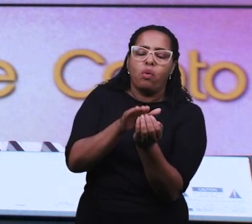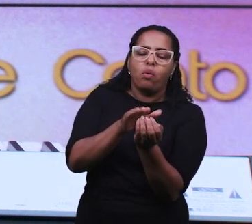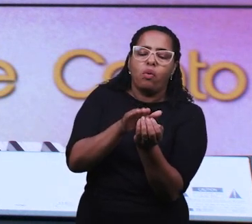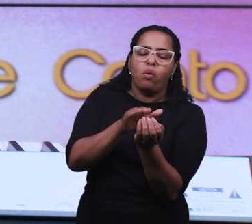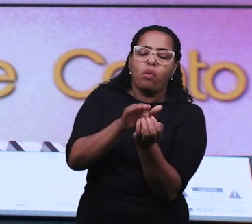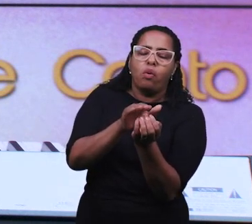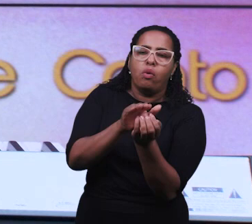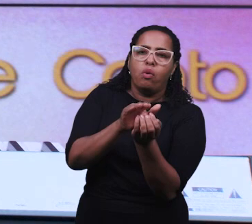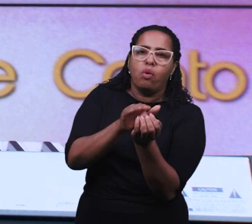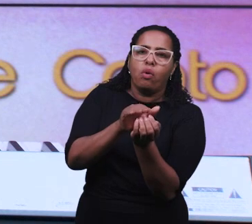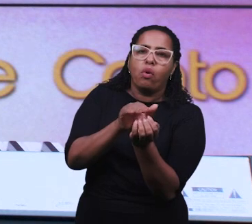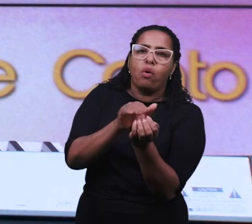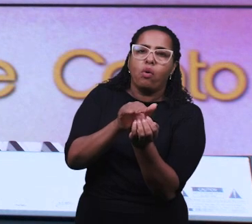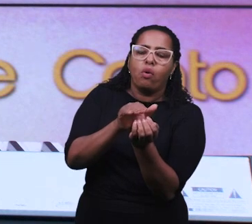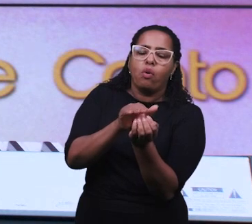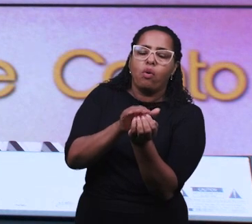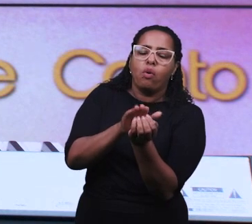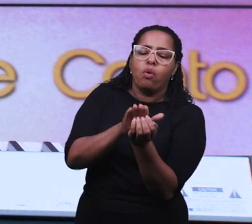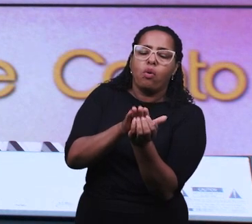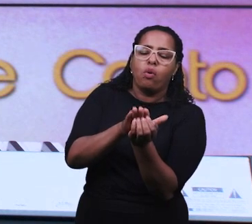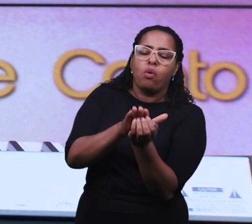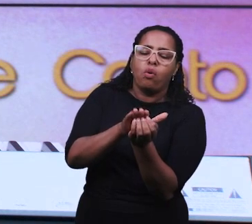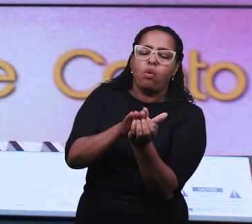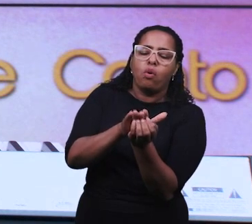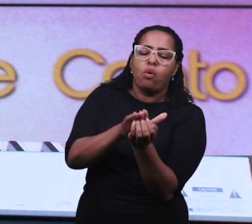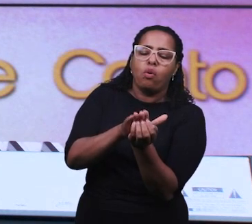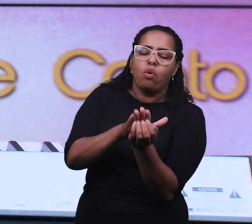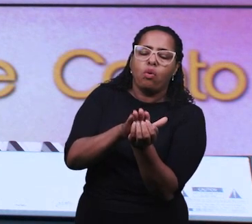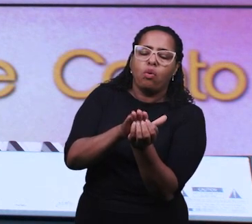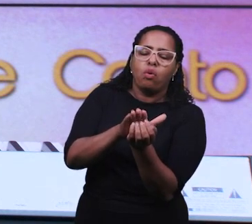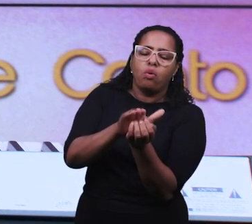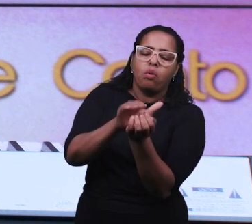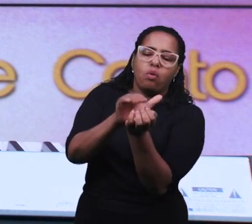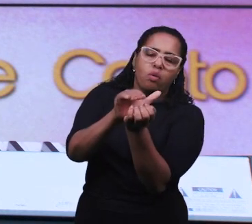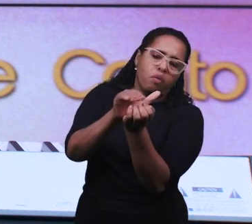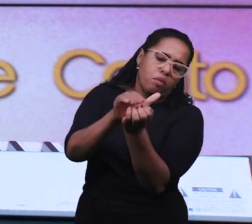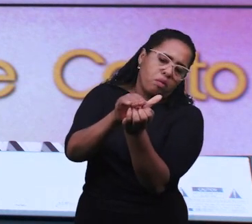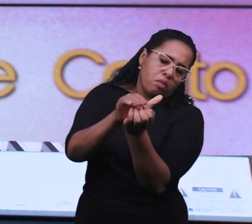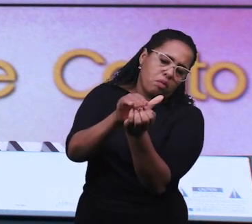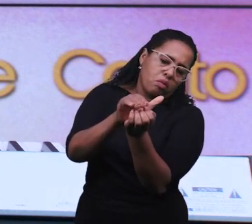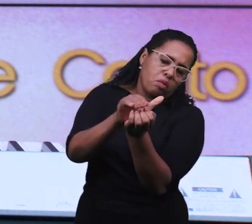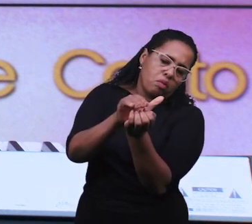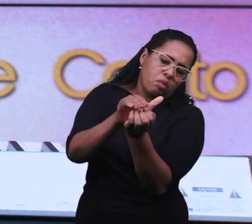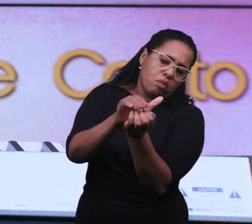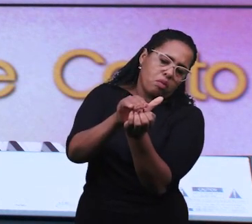mole permanece erguido para frente. O posicionamento